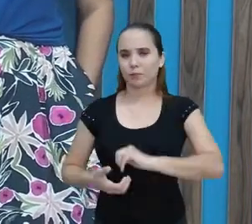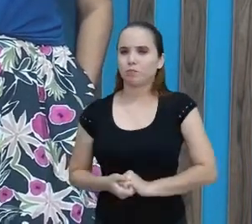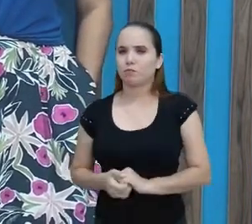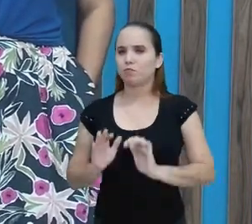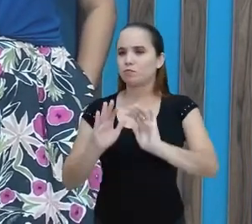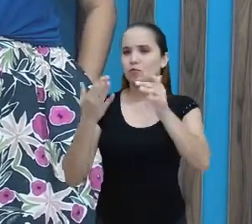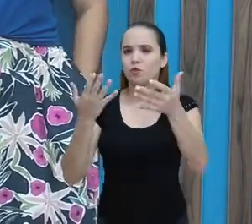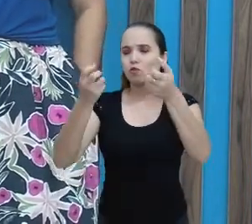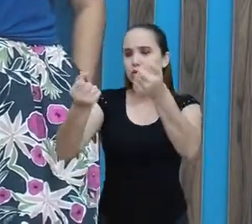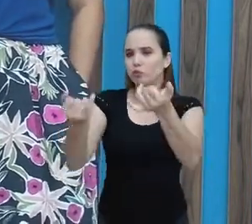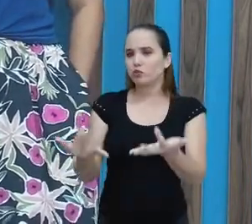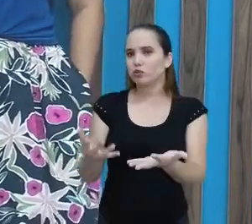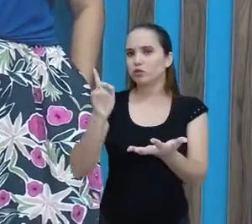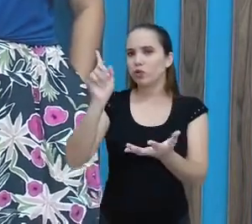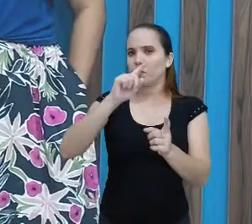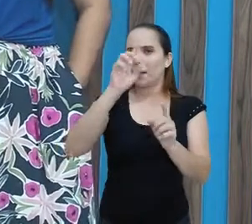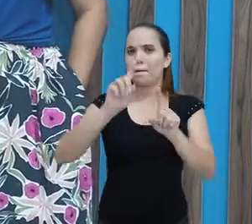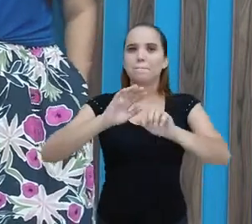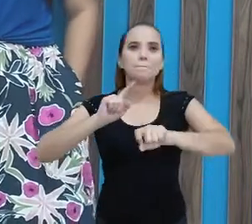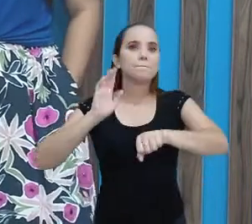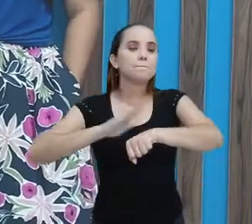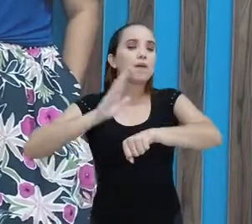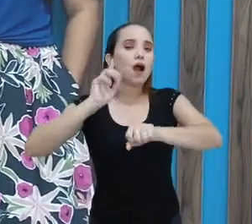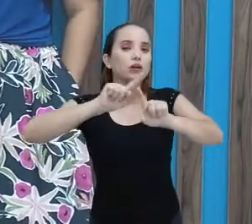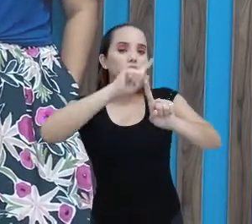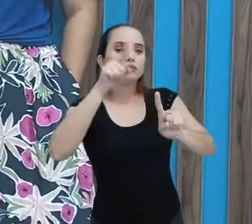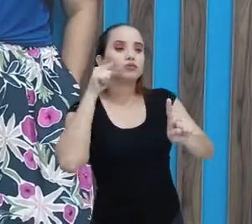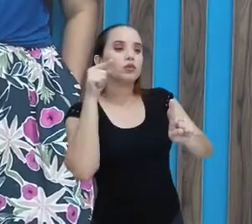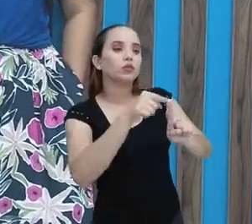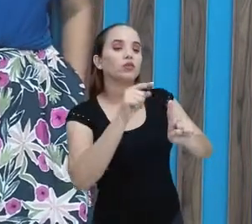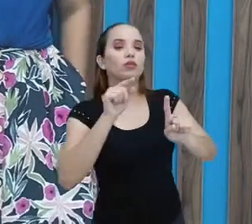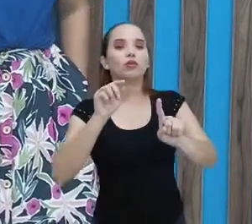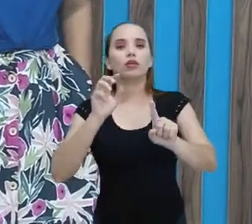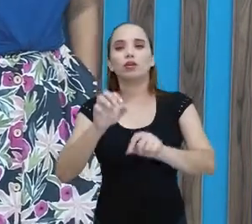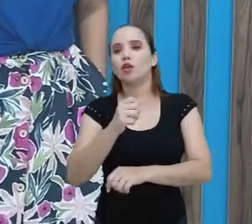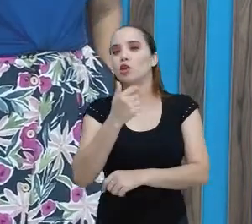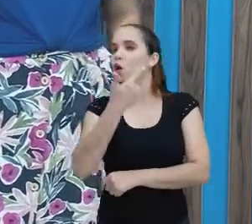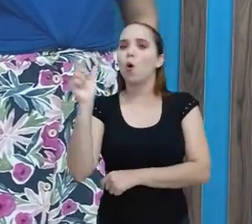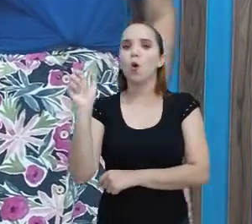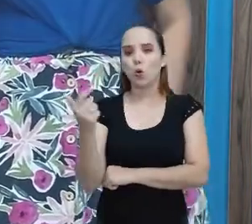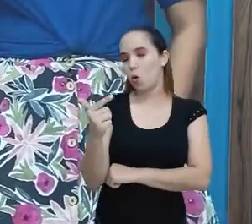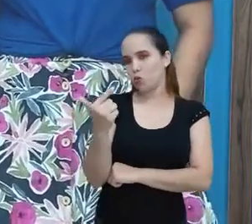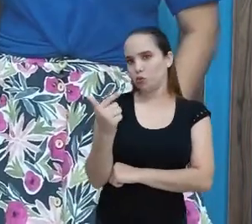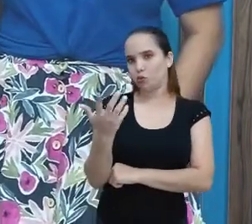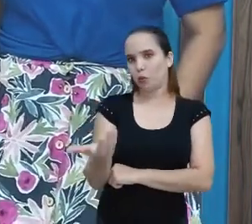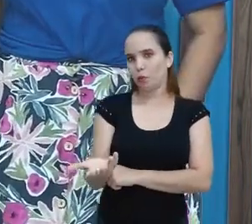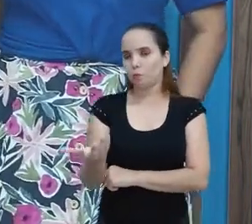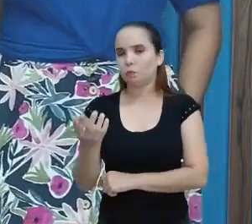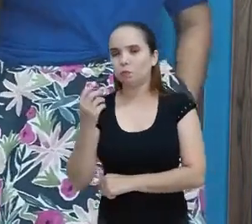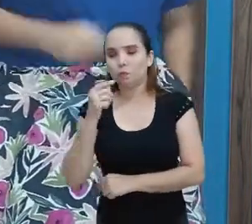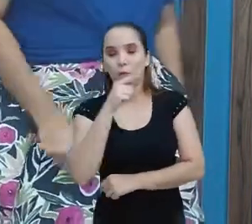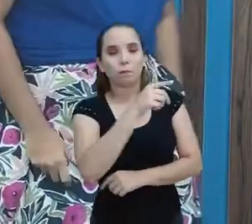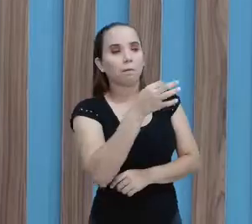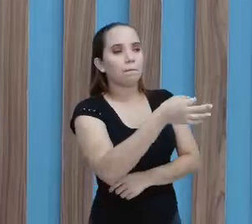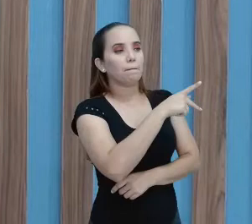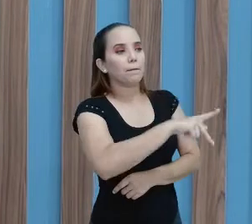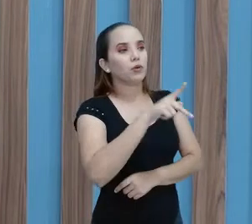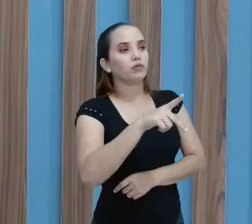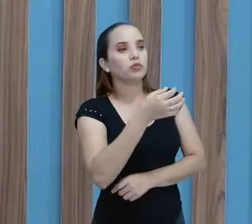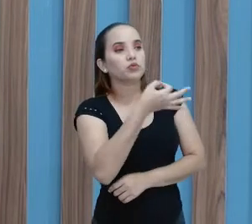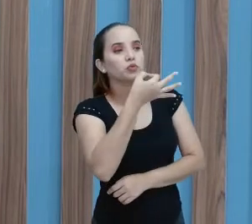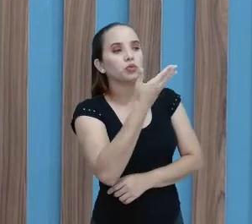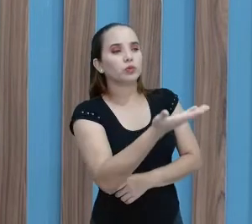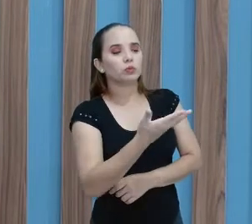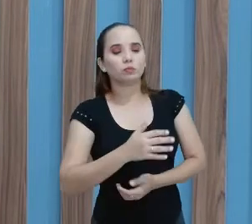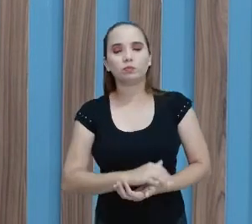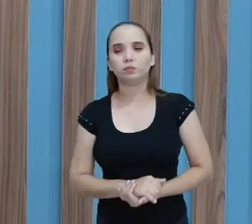gente pode dizer que é objetiva e qual delas é subjetiva? Professora Adriana, o que é que você acha? É o